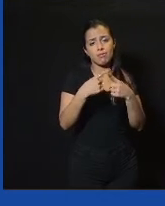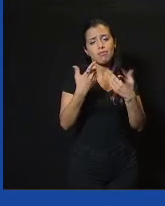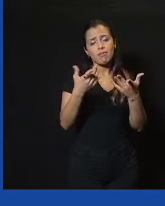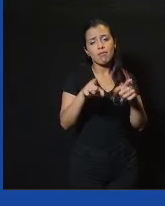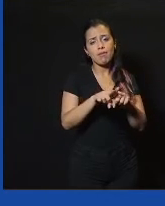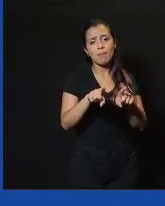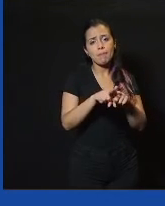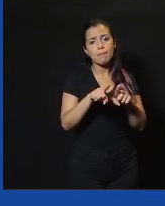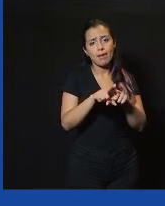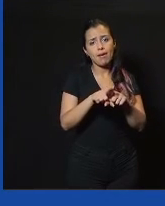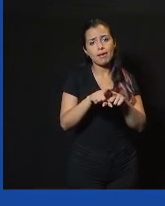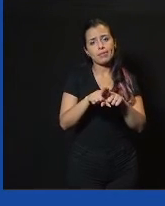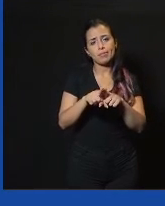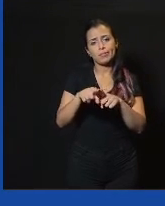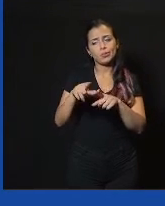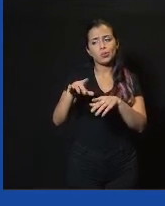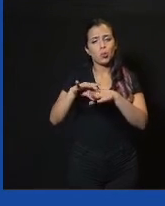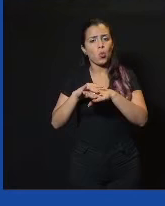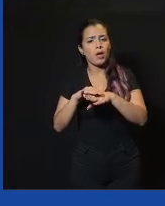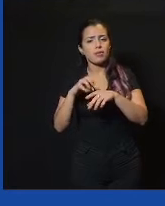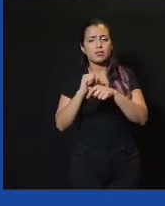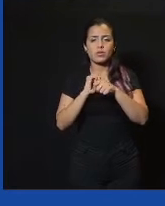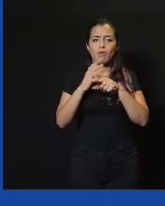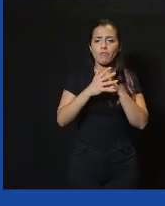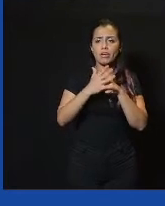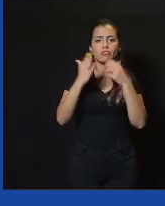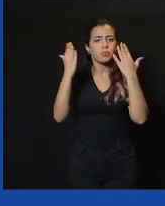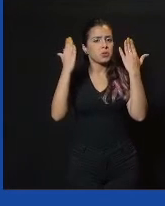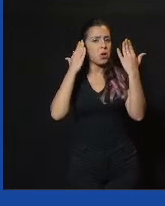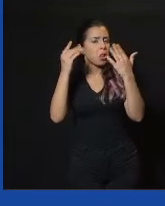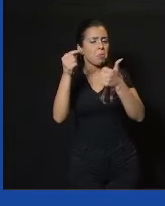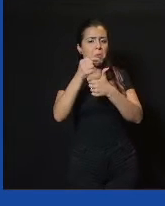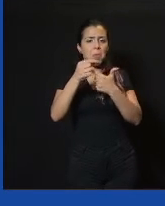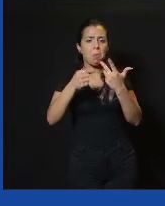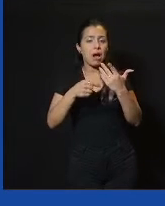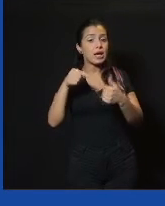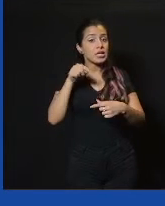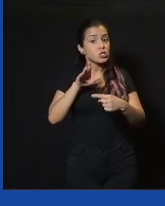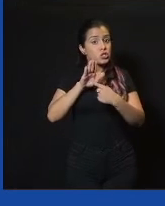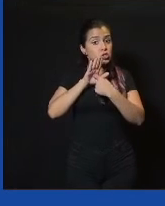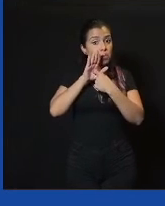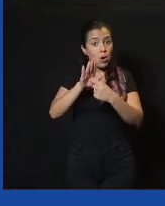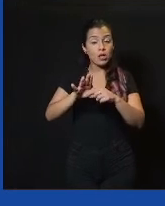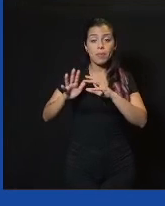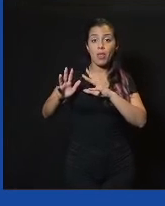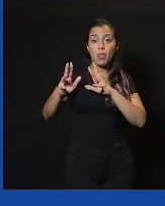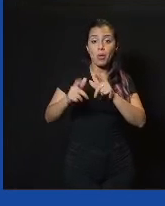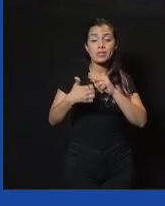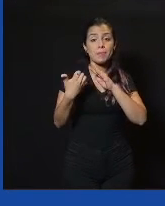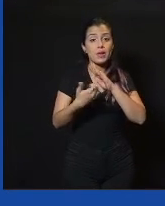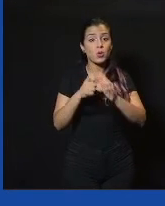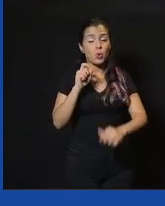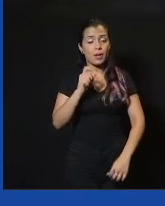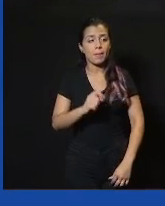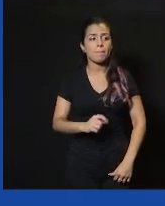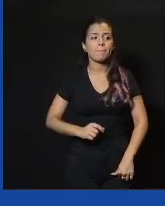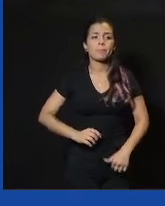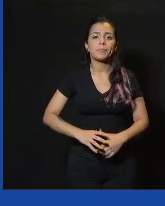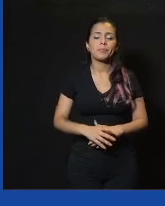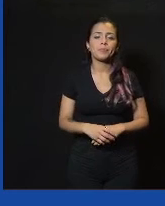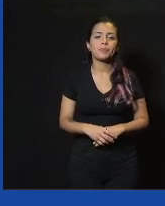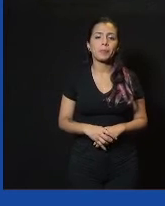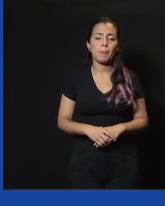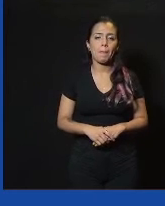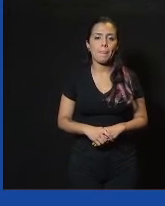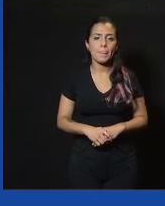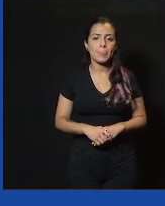problema psicológico, né? Enfim. E isso mostra para todas as empresas que é fazendo